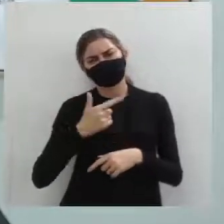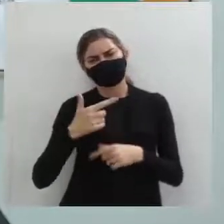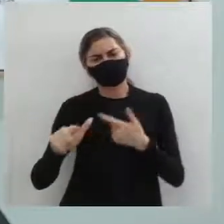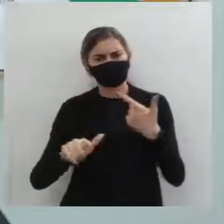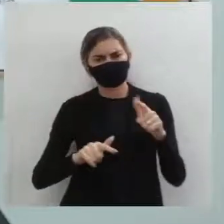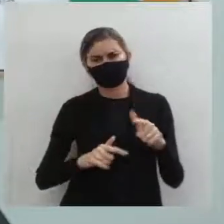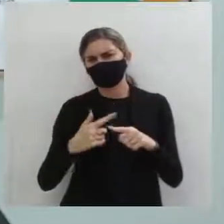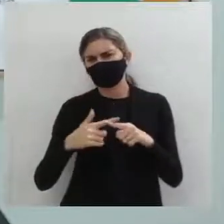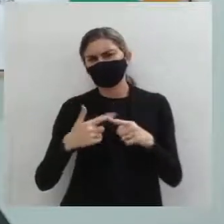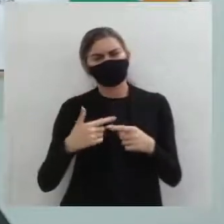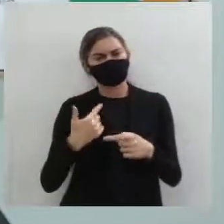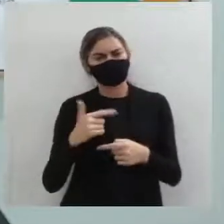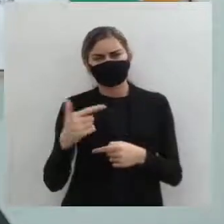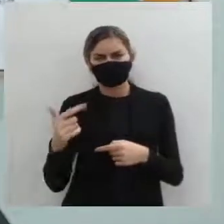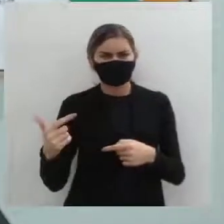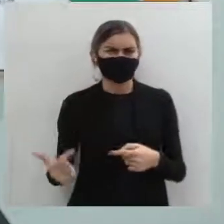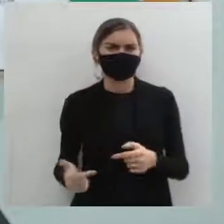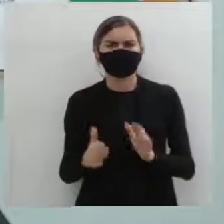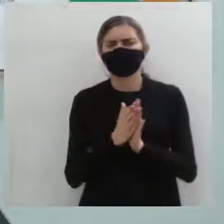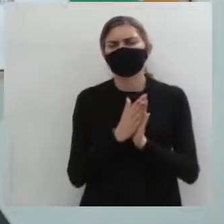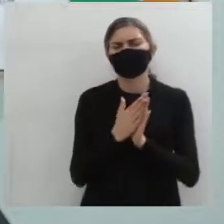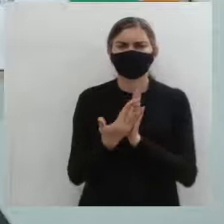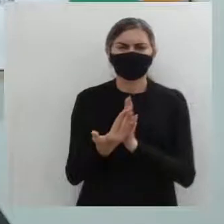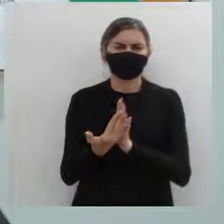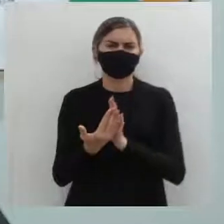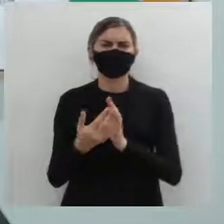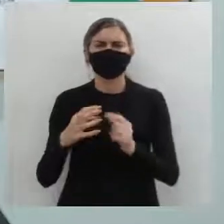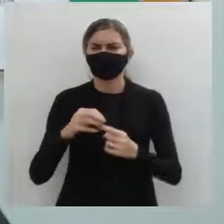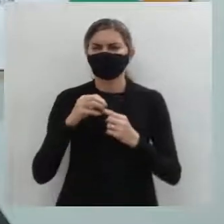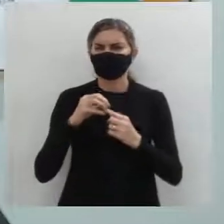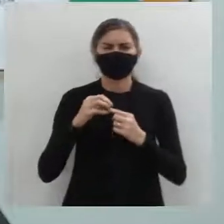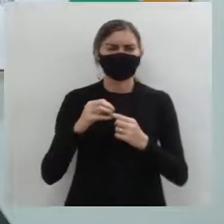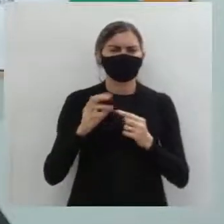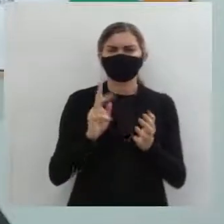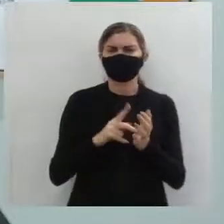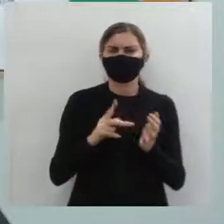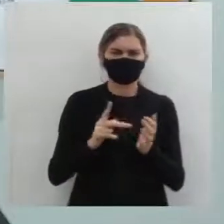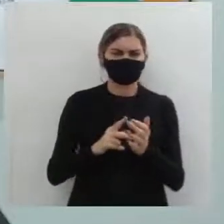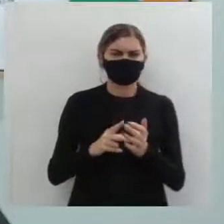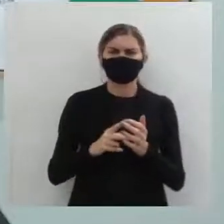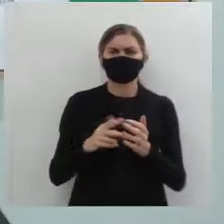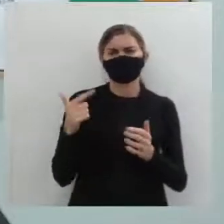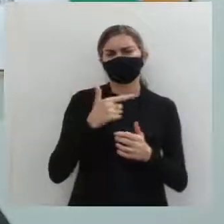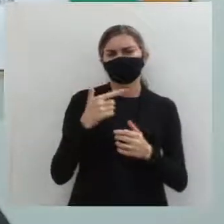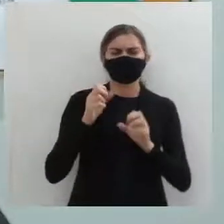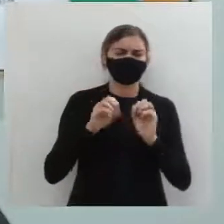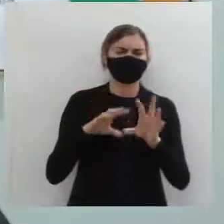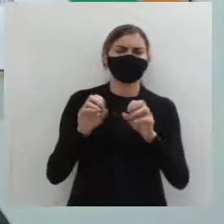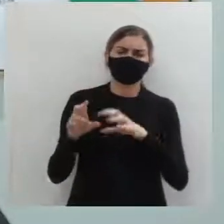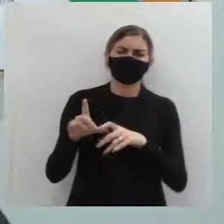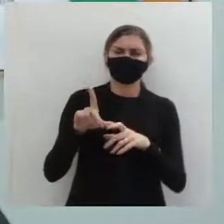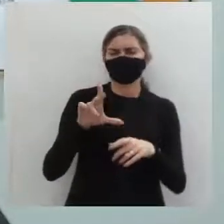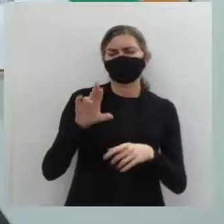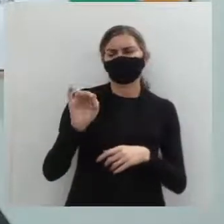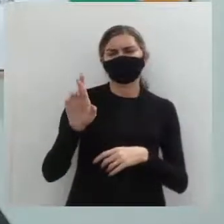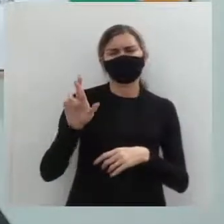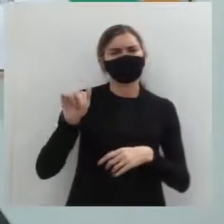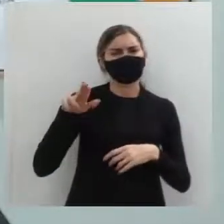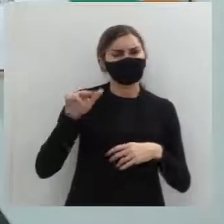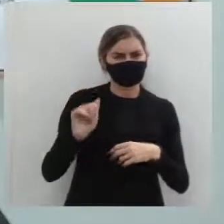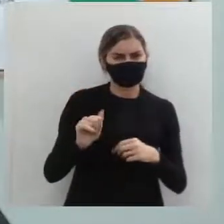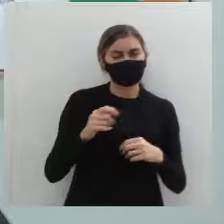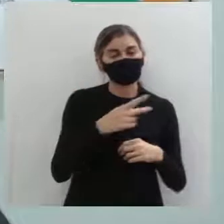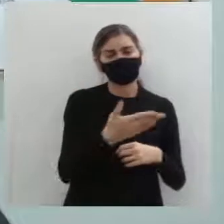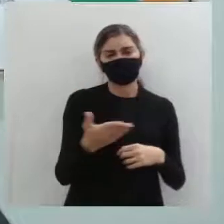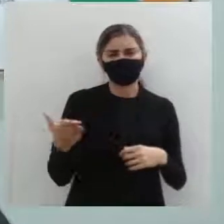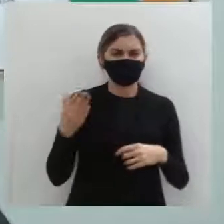eles não constavam da Bíblia, o único instrumento da verdade segundo a doutrina luterana.